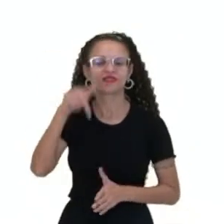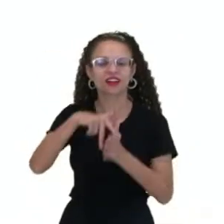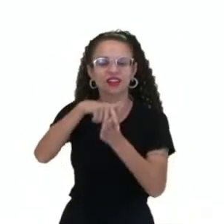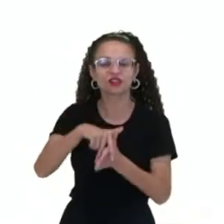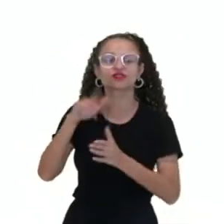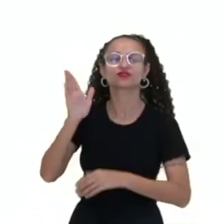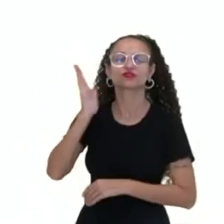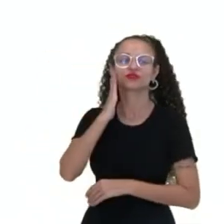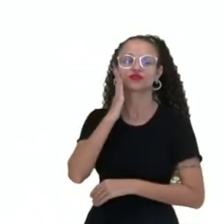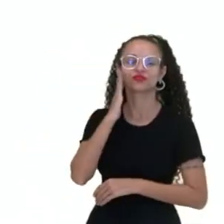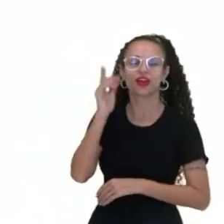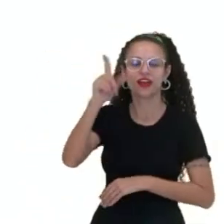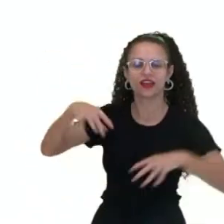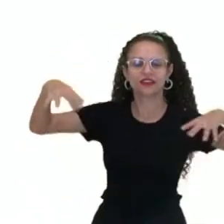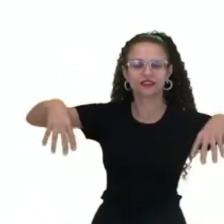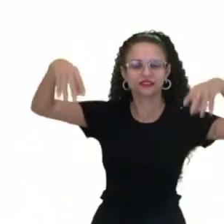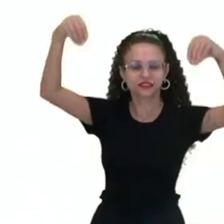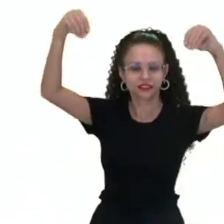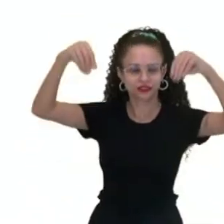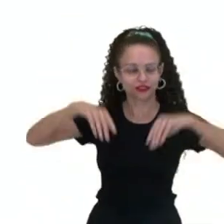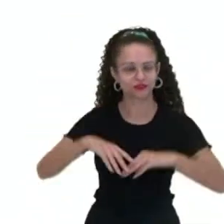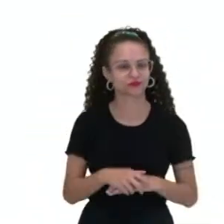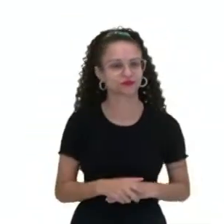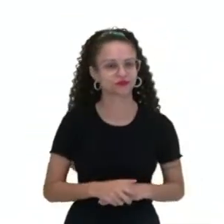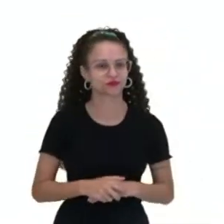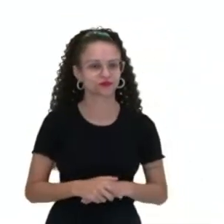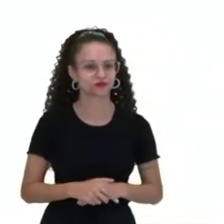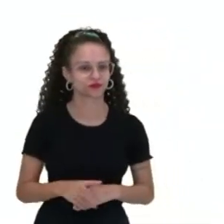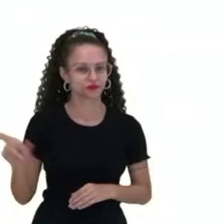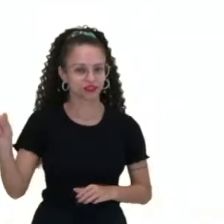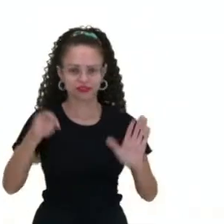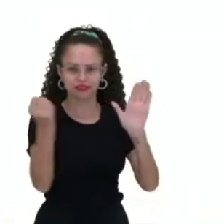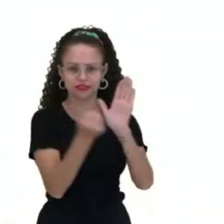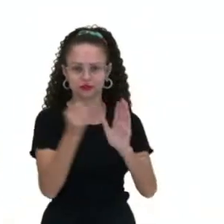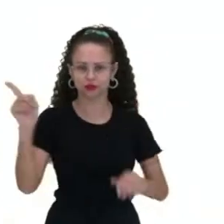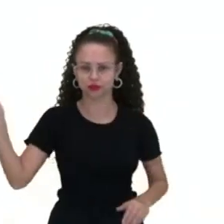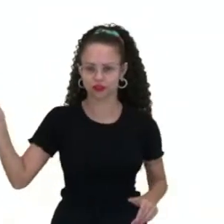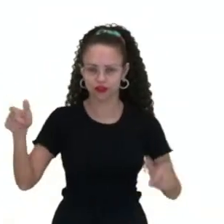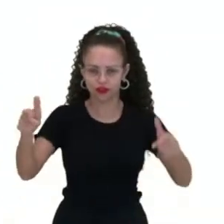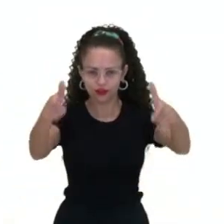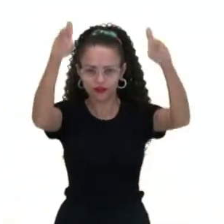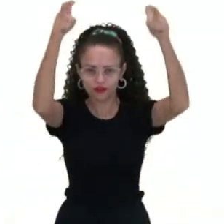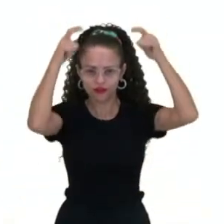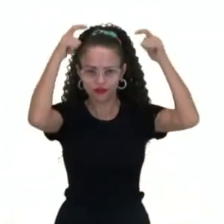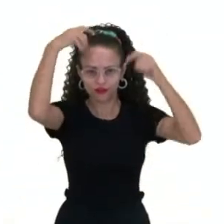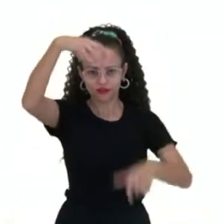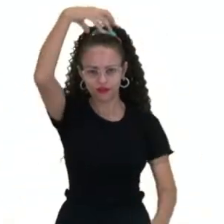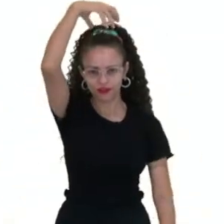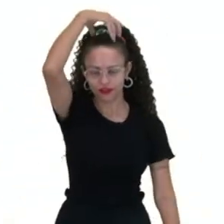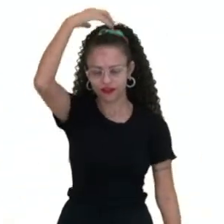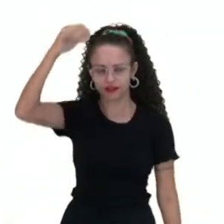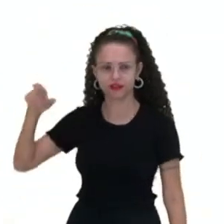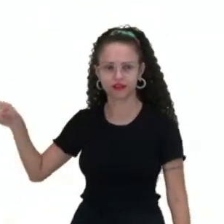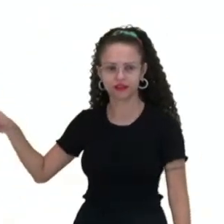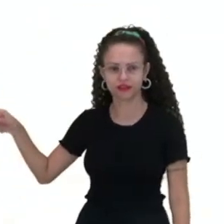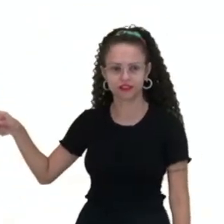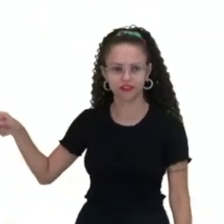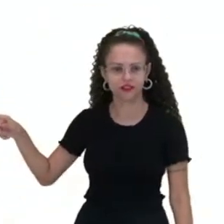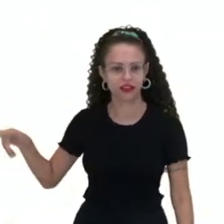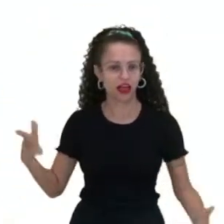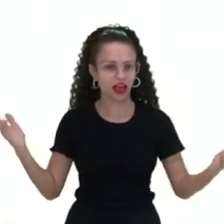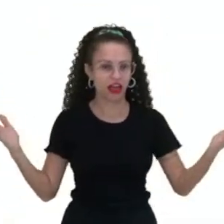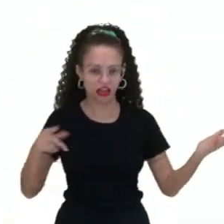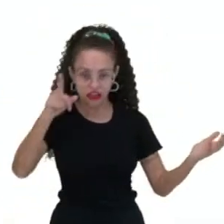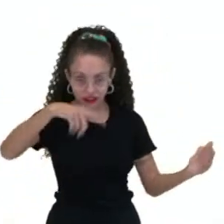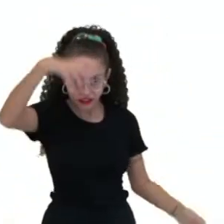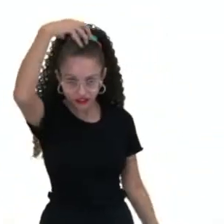sei, professor. É os castelos. E esse símbolo aqui, ó, esse penúltimo símbolo, galerinha, o que é? Ah, professor, não é